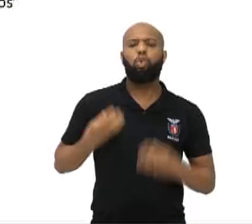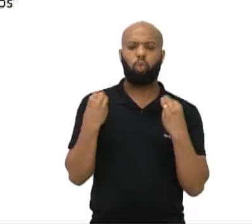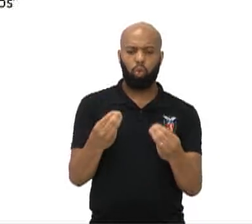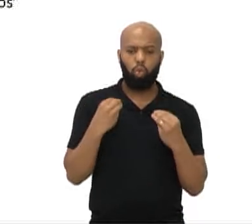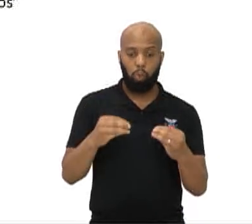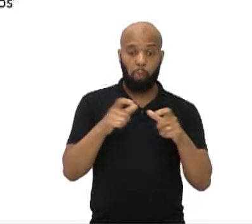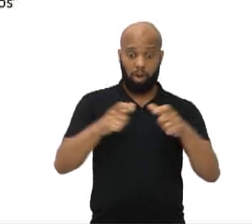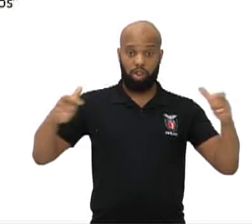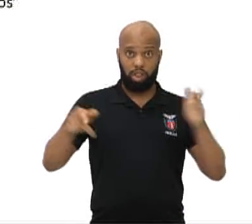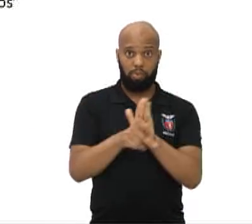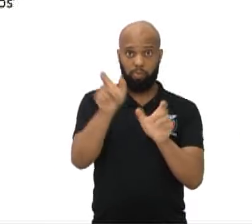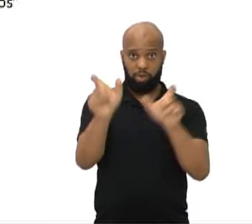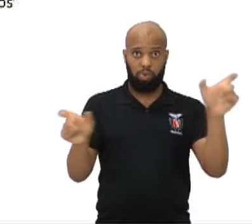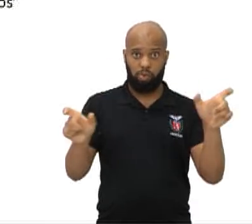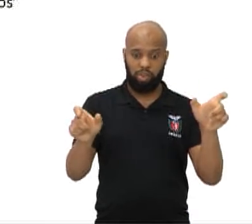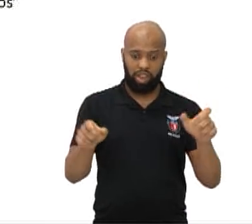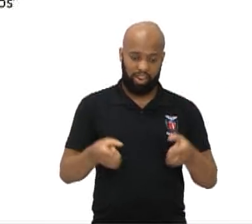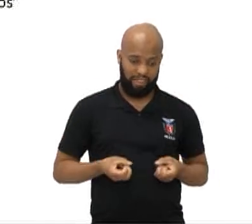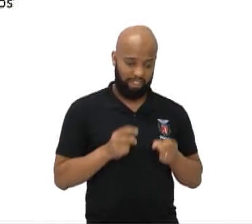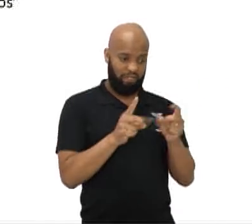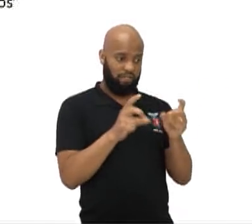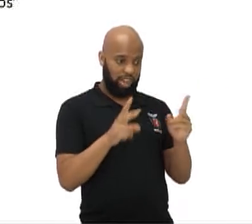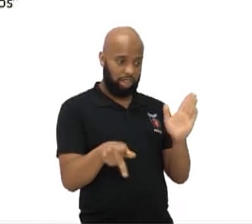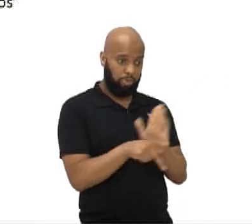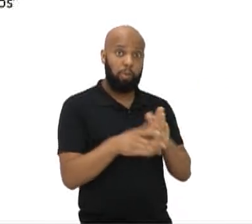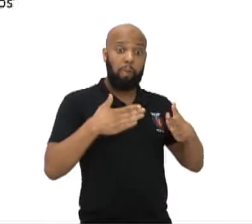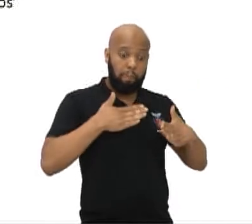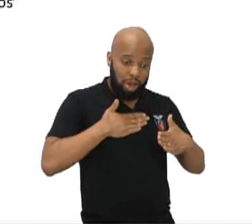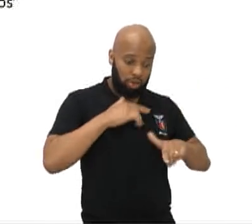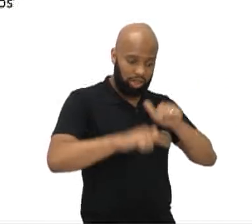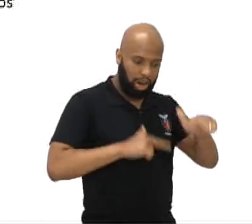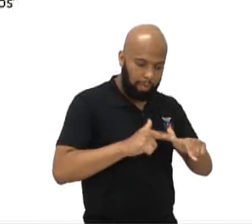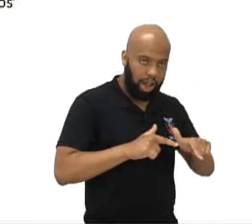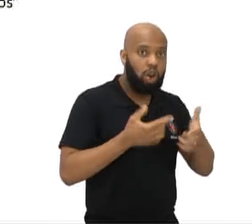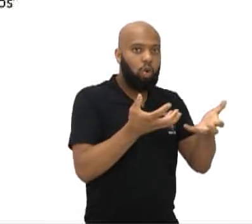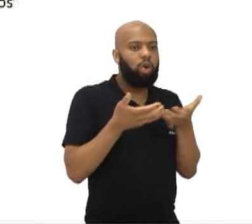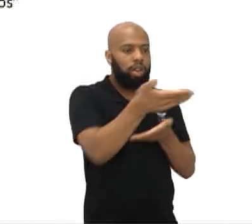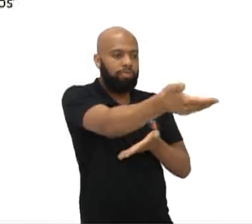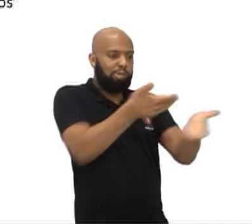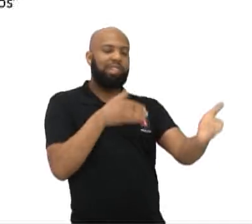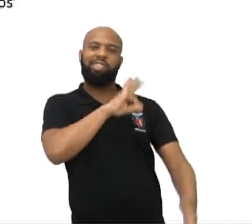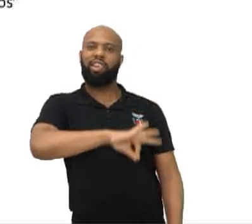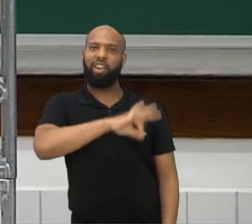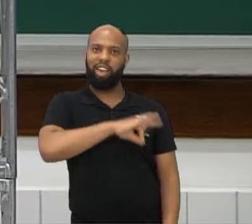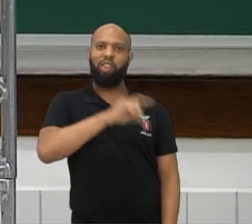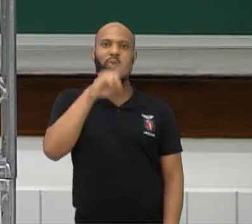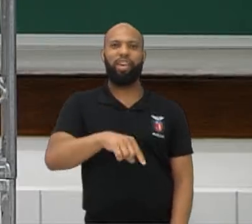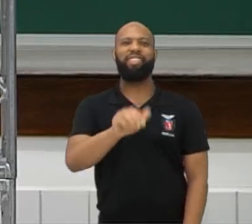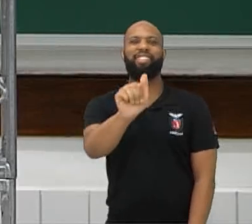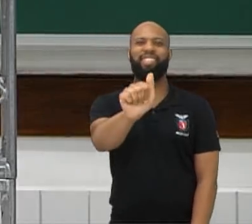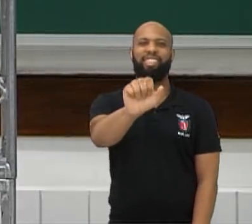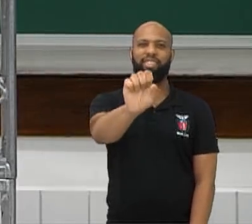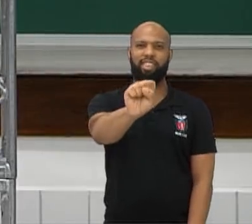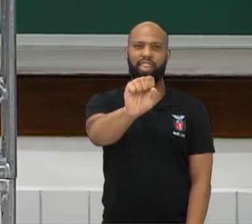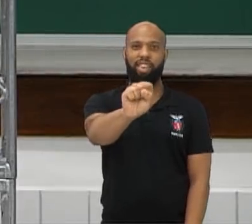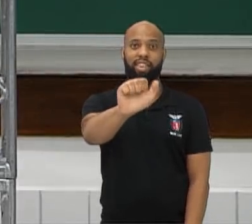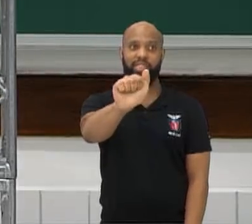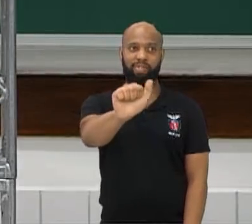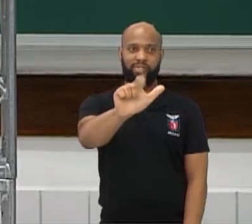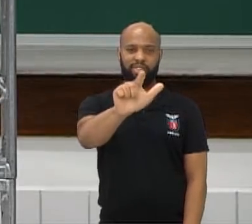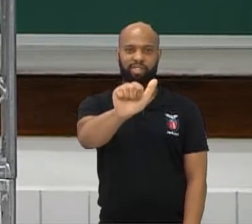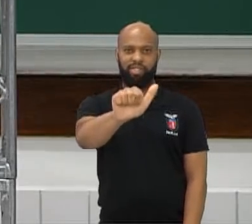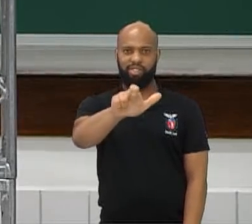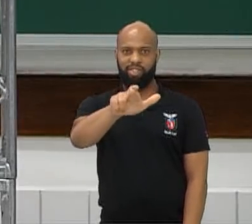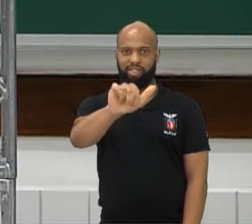maioria dos indivíduos vende sua força de trabalho em troca do salário. É o chamado trabalho assalariado. Aqui um conceito